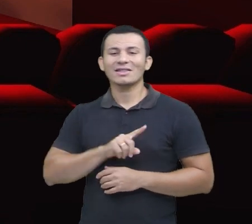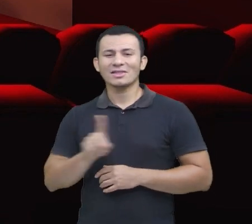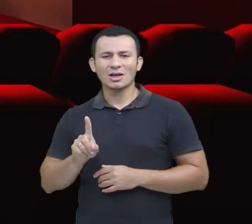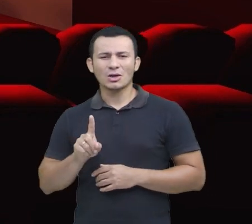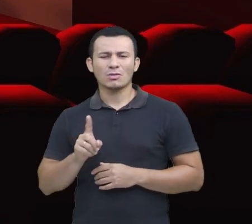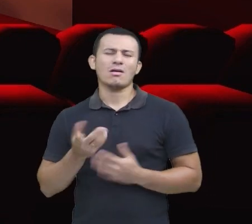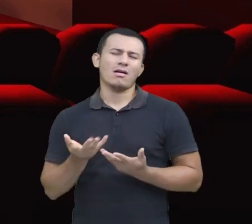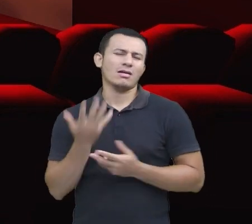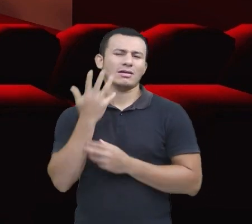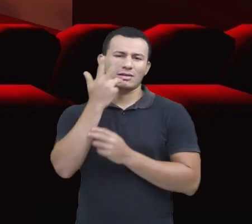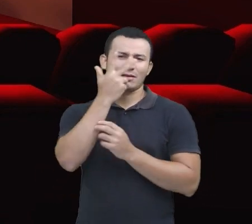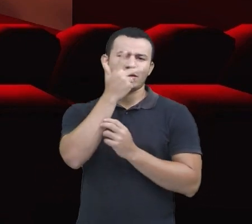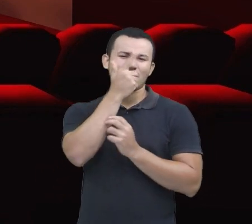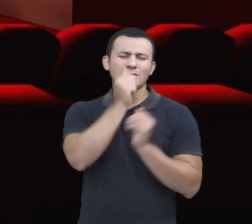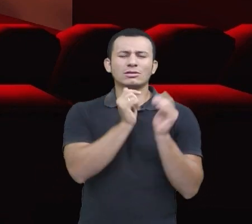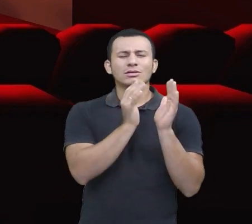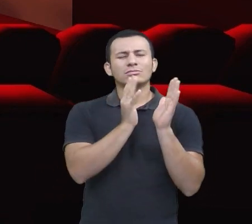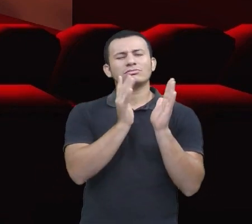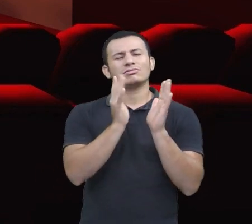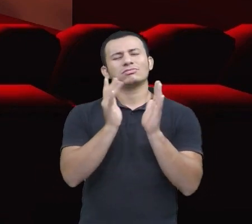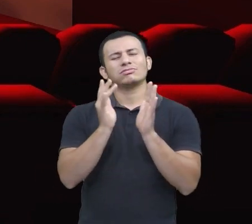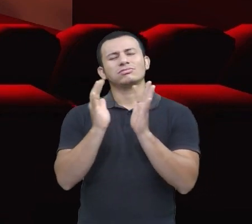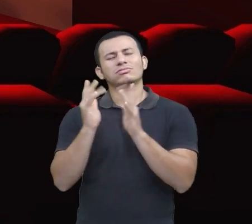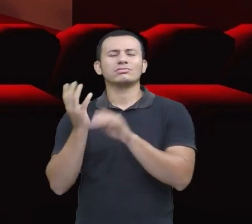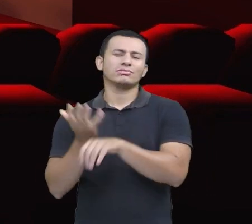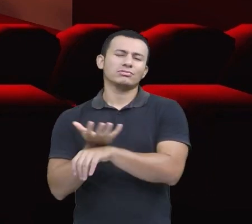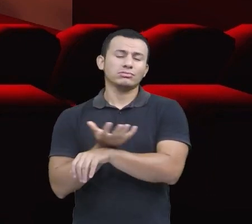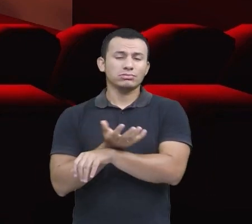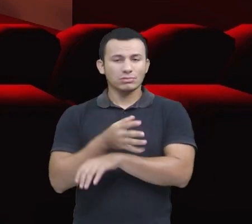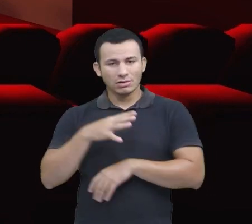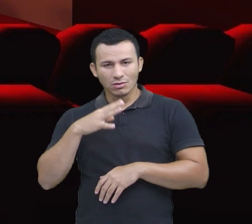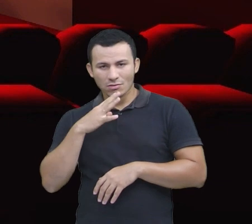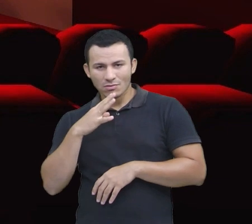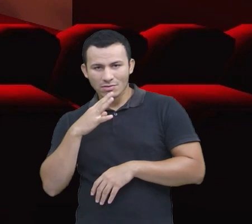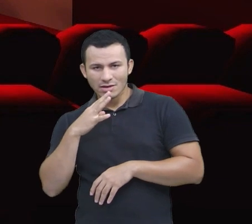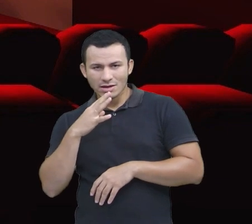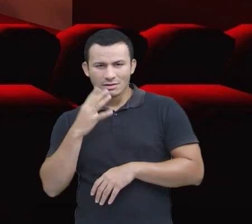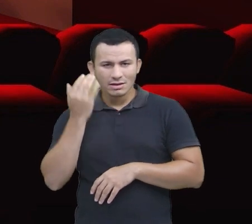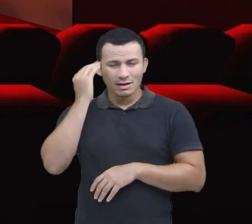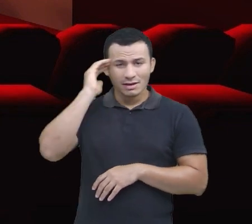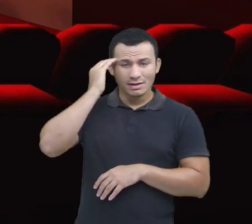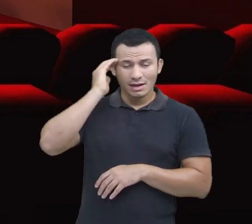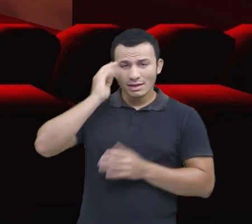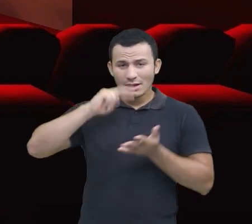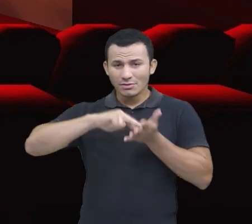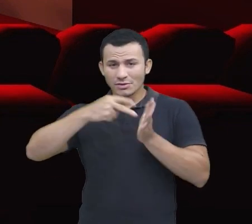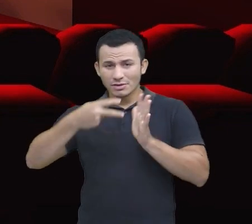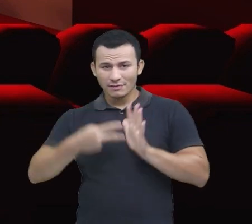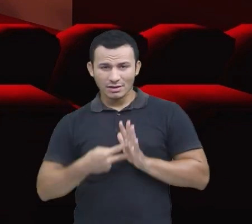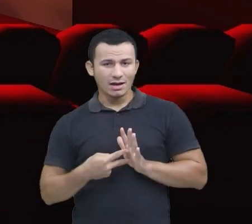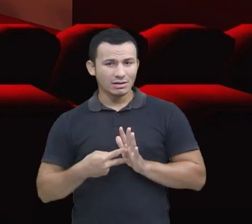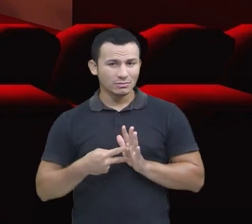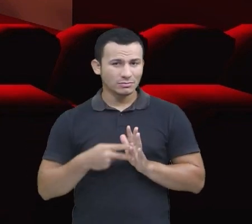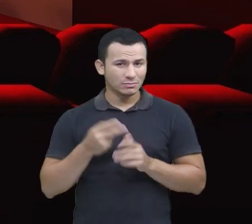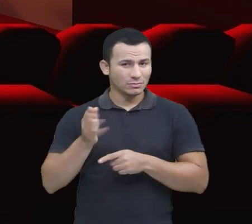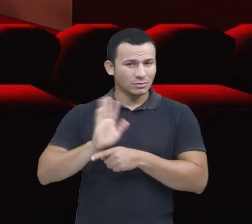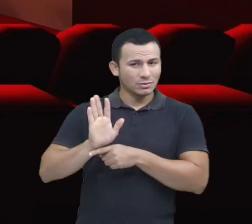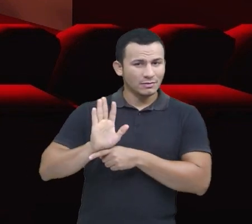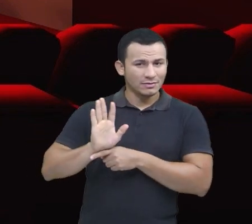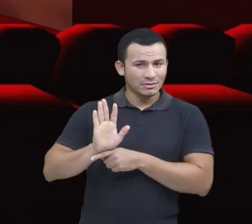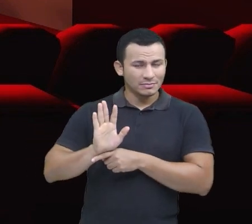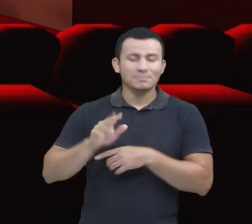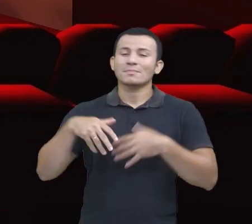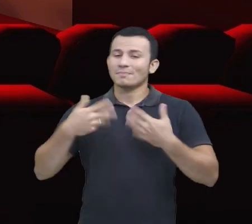não é verdade? Vocês conseguiram entender o significado dele? Sim ou não? Então